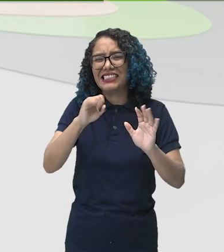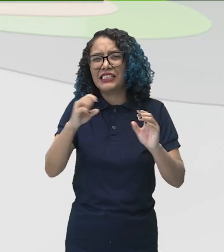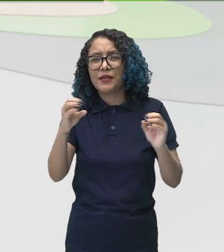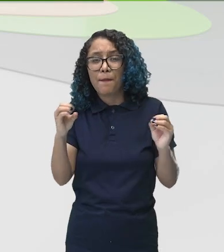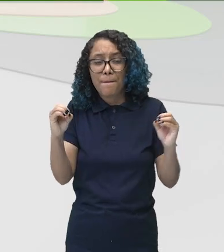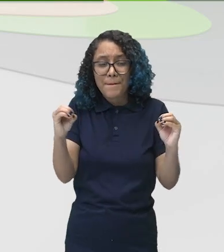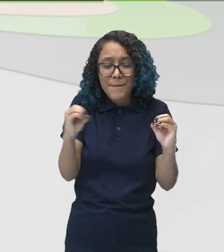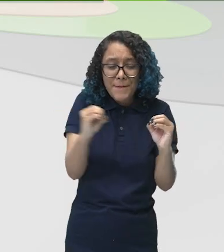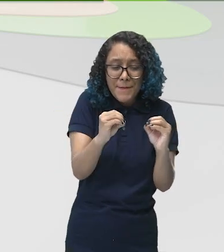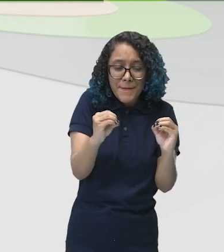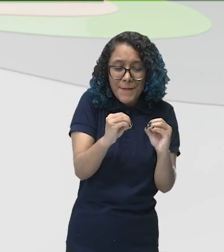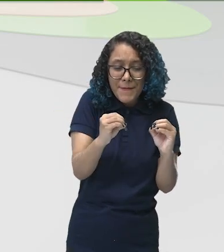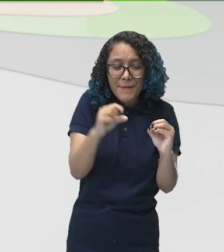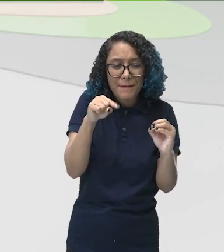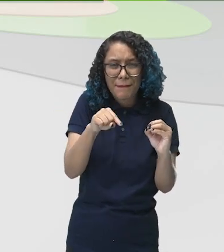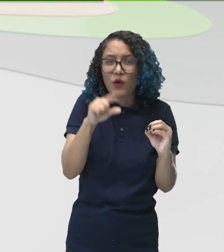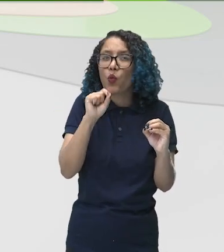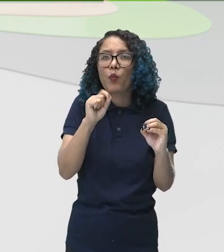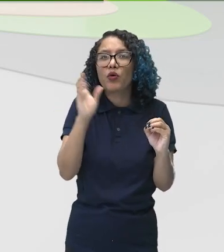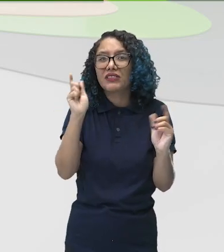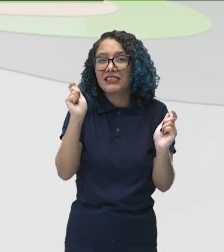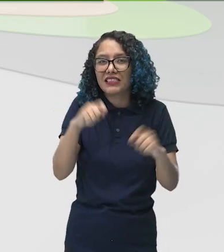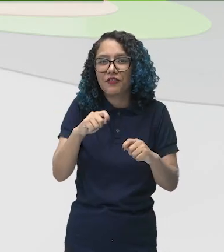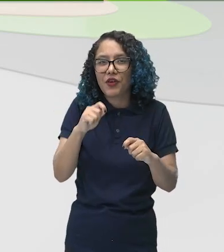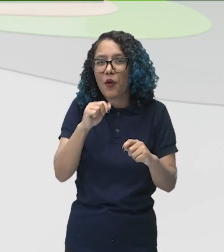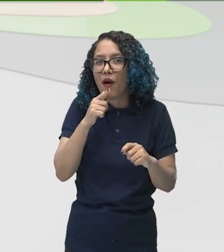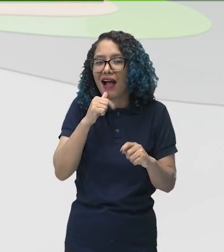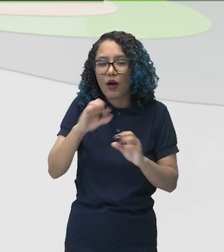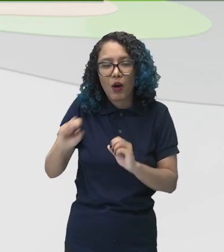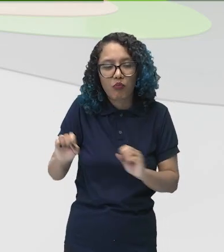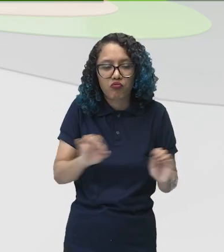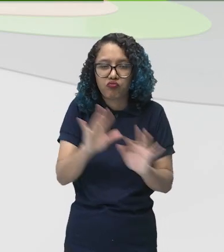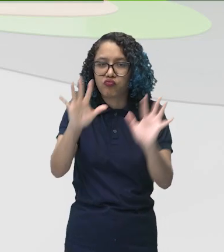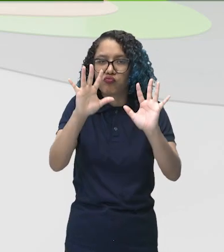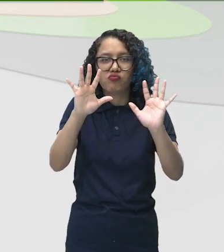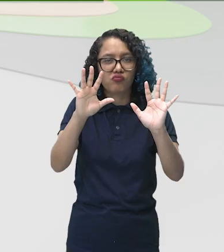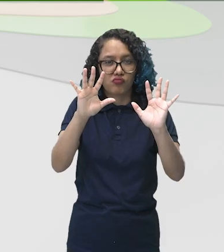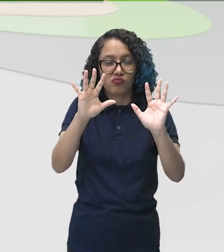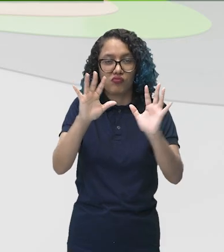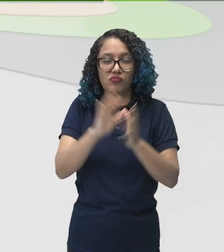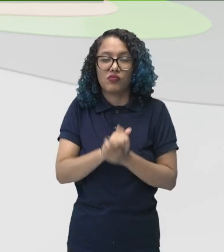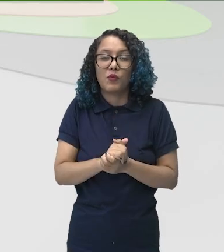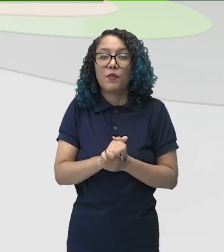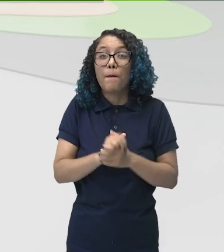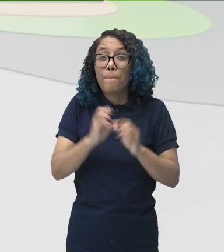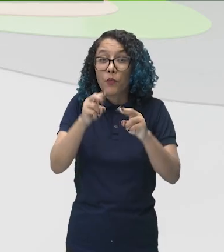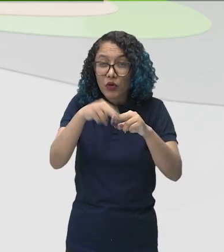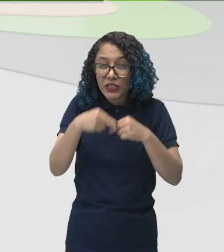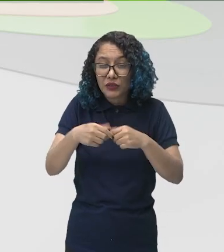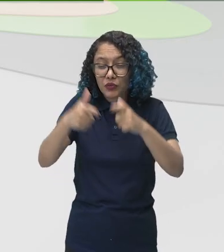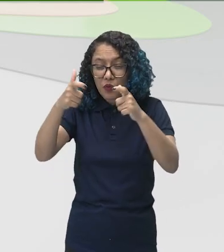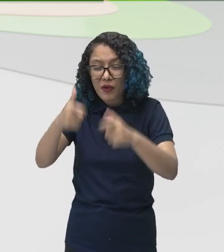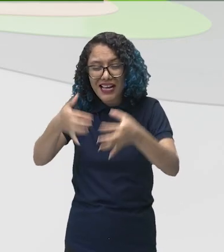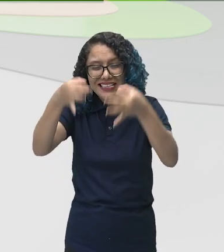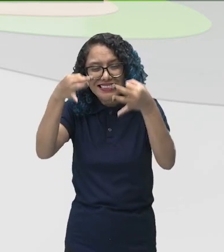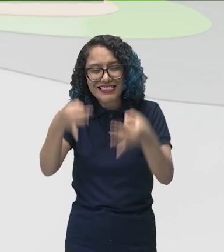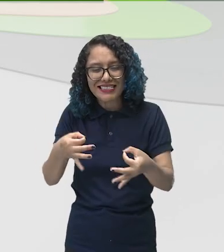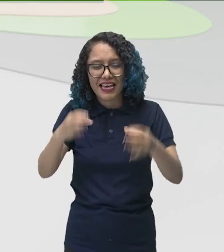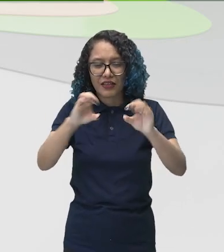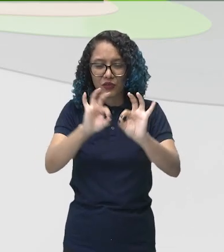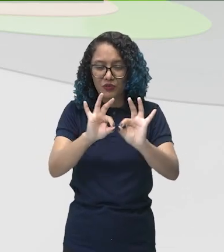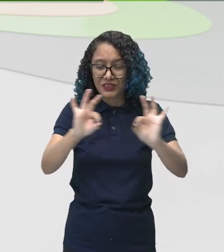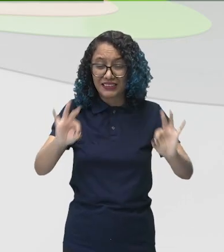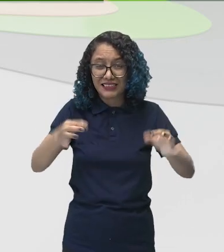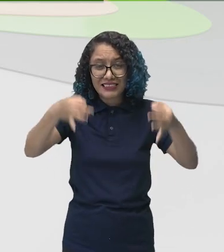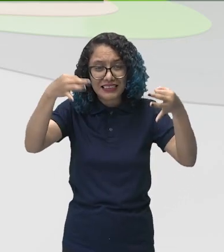fosse muito próxima. Dessa forma, essa zona habitável, ela é o ponto onde a temperatura